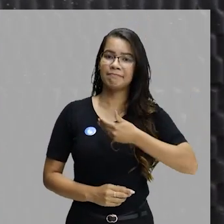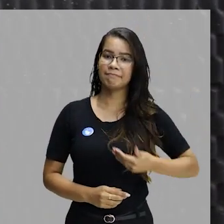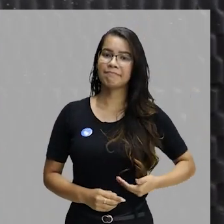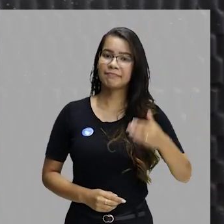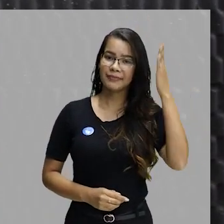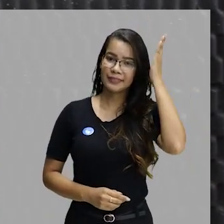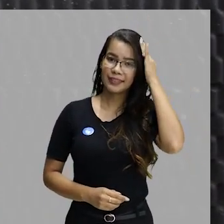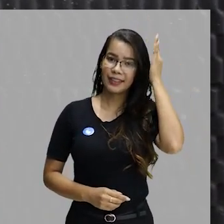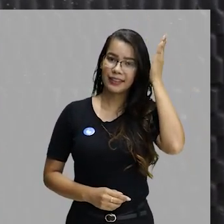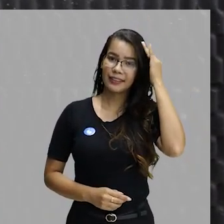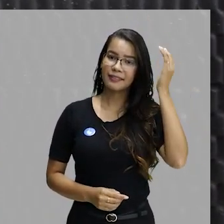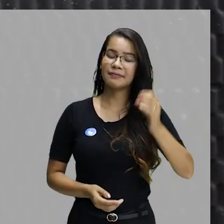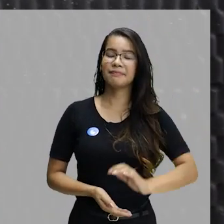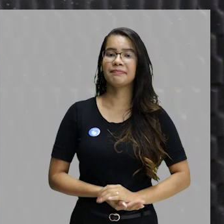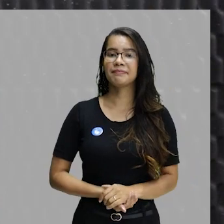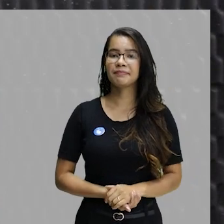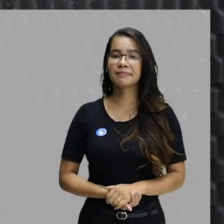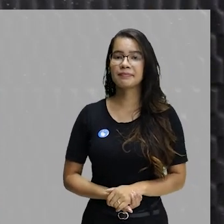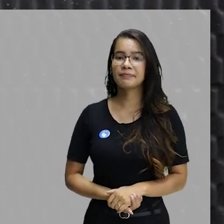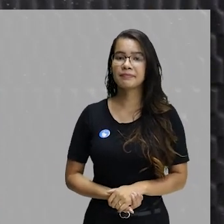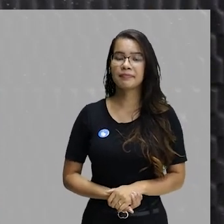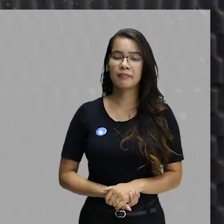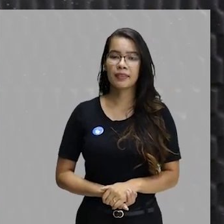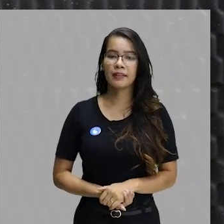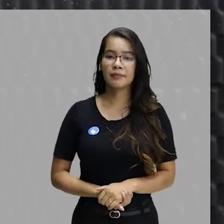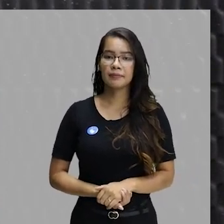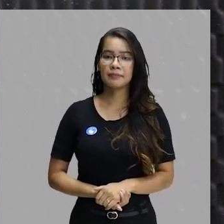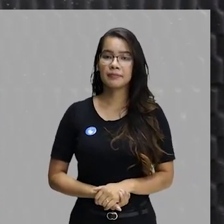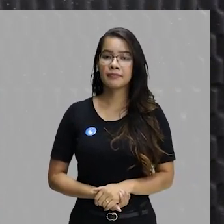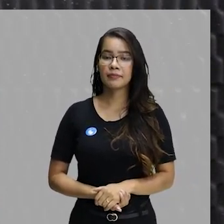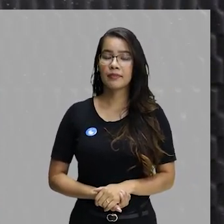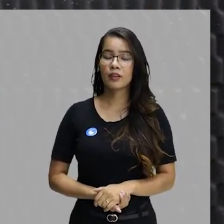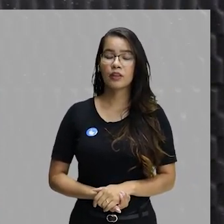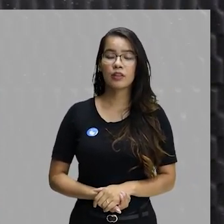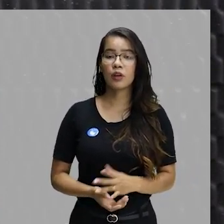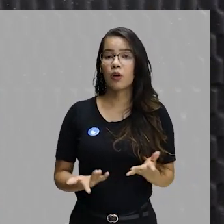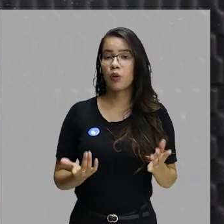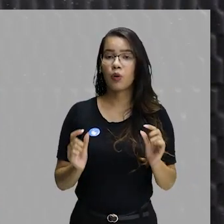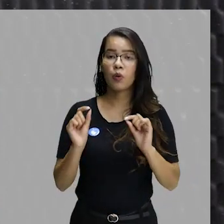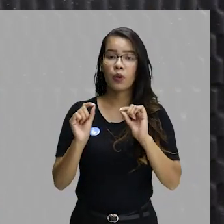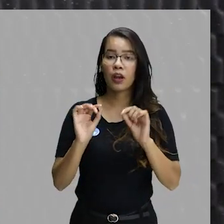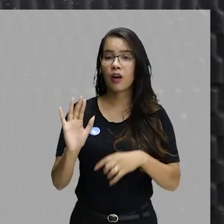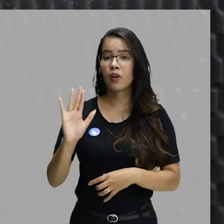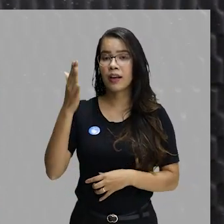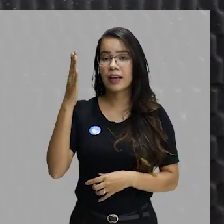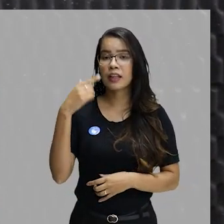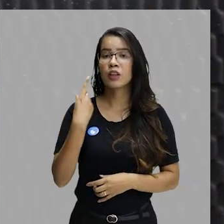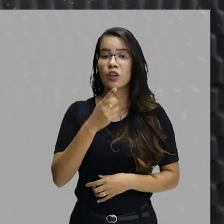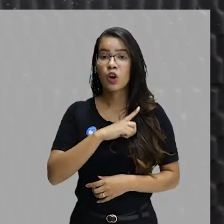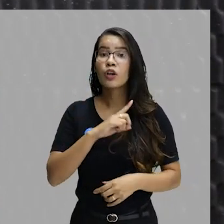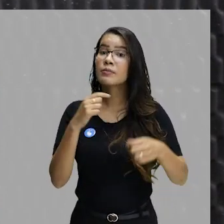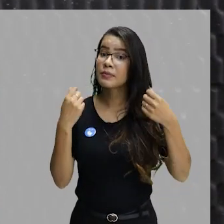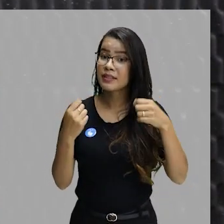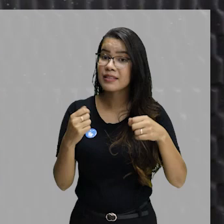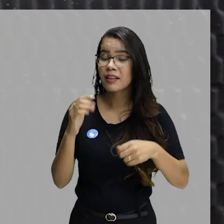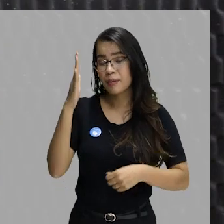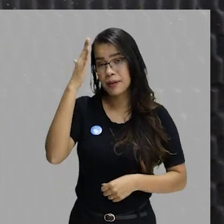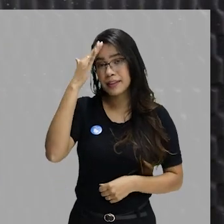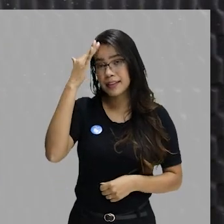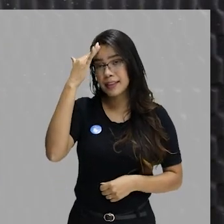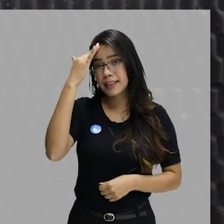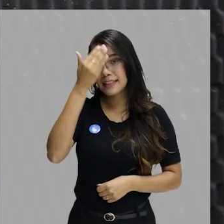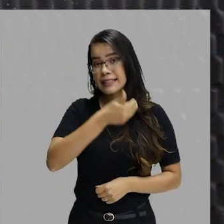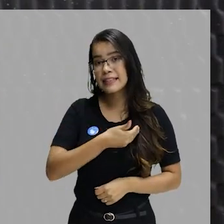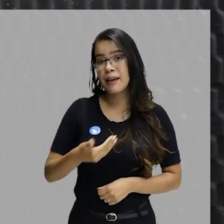como inspiração da forma de governo da República Romana. O fato é que nós temos que entender que se essa república, ela